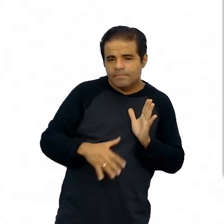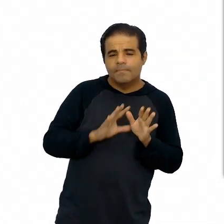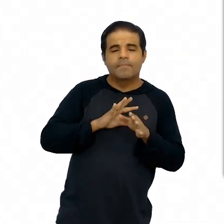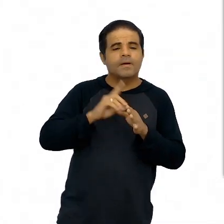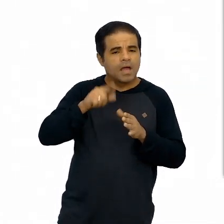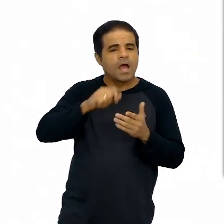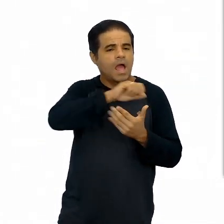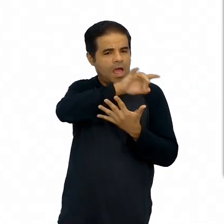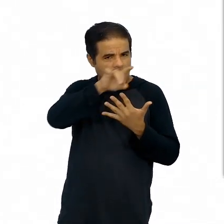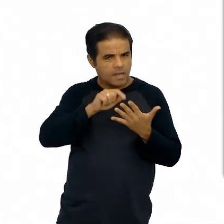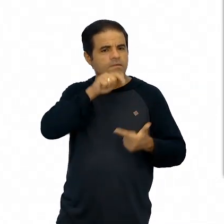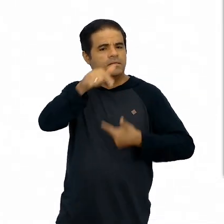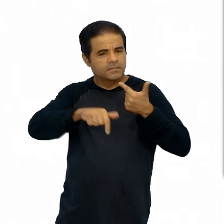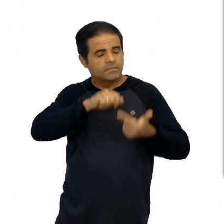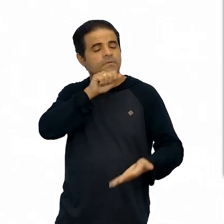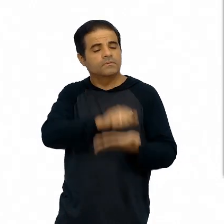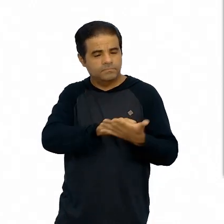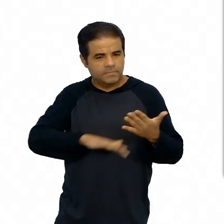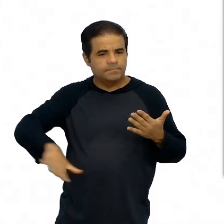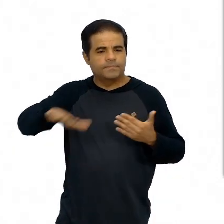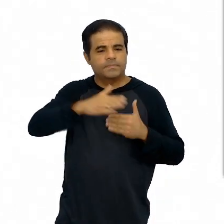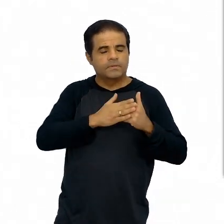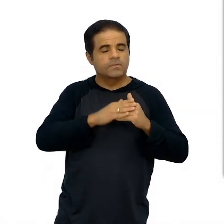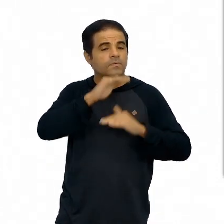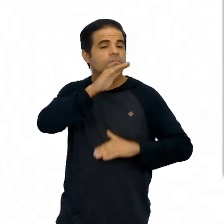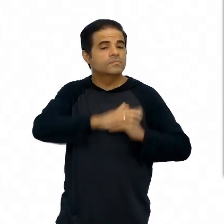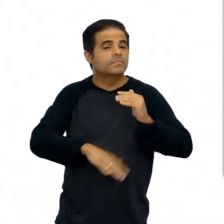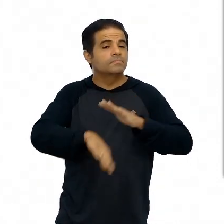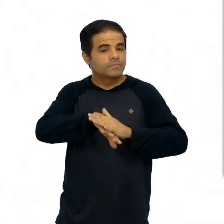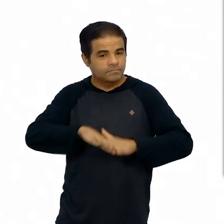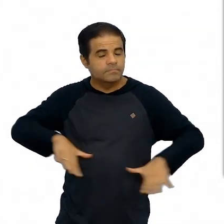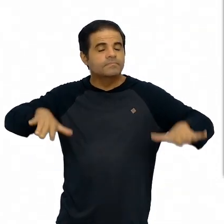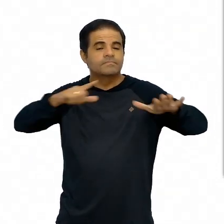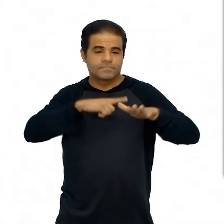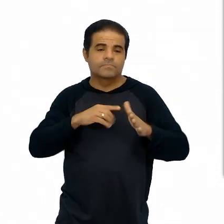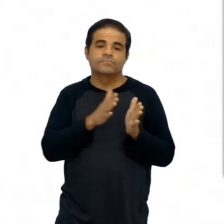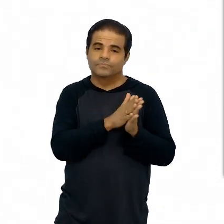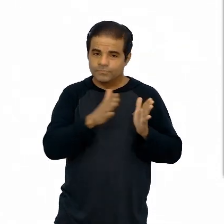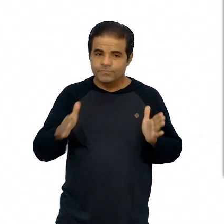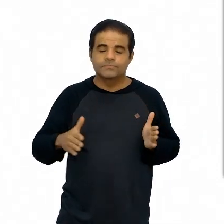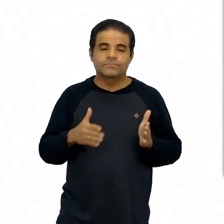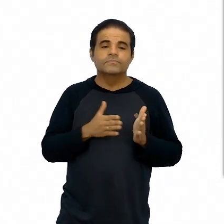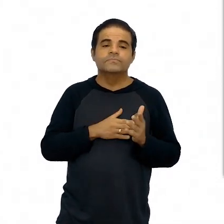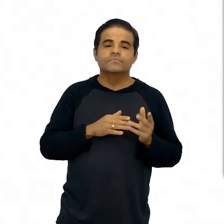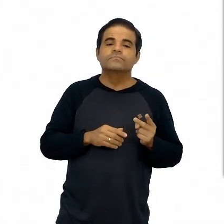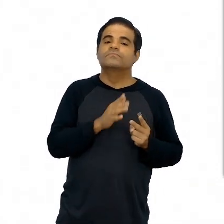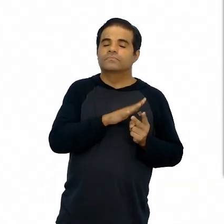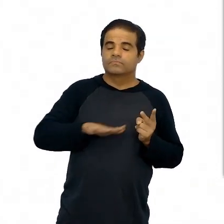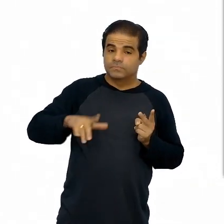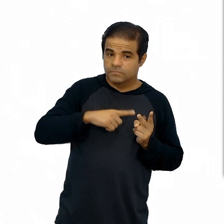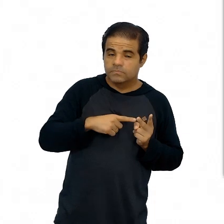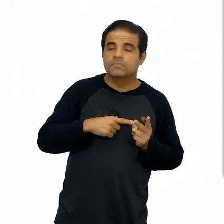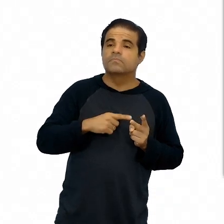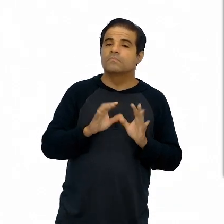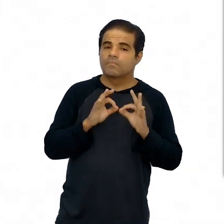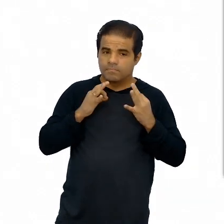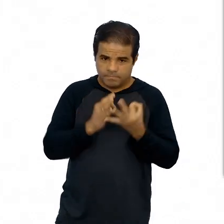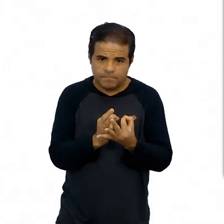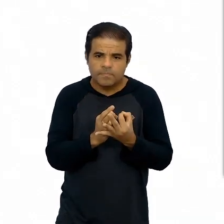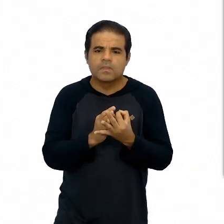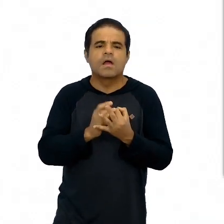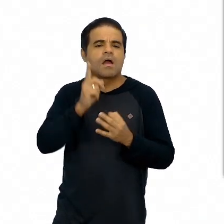tarefas requer uma interação entre o entendimento matemático específico e a familiaridade com